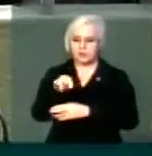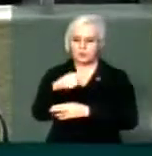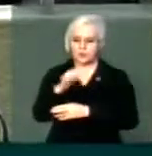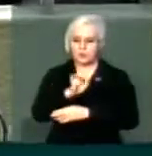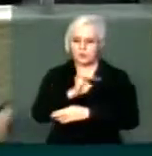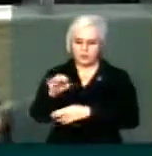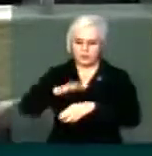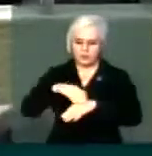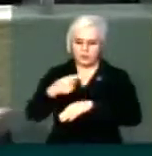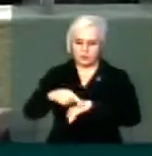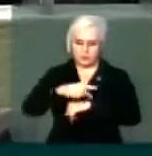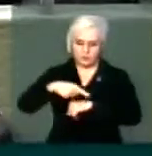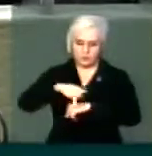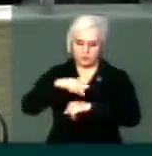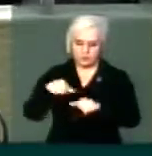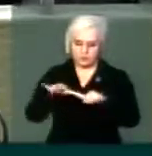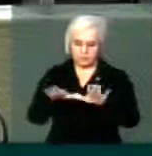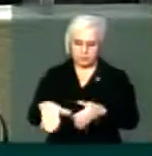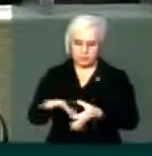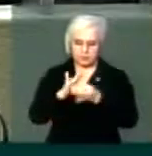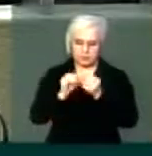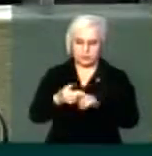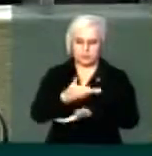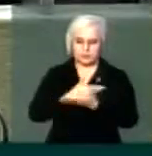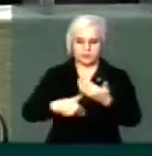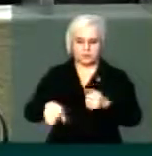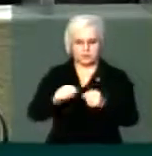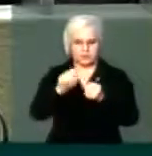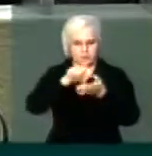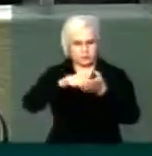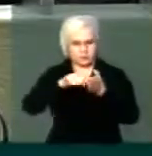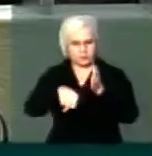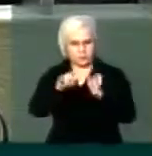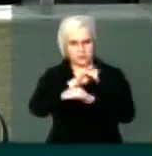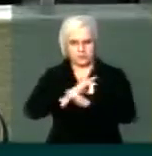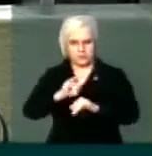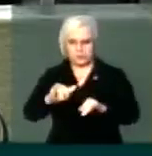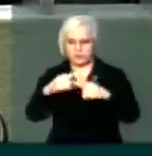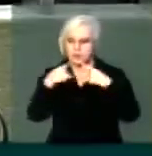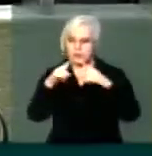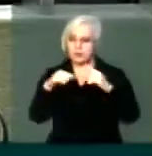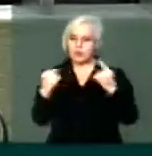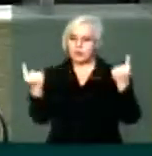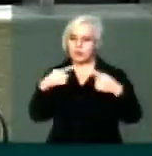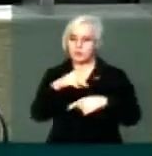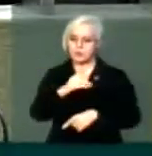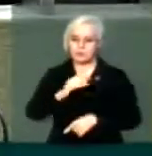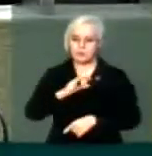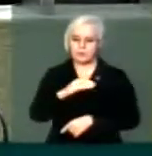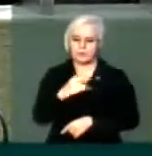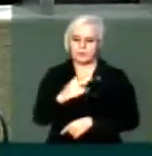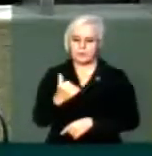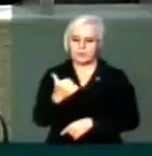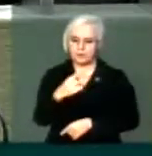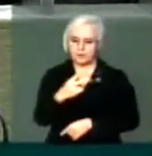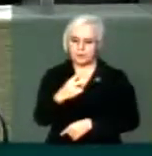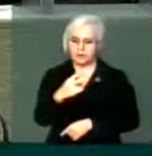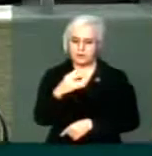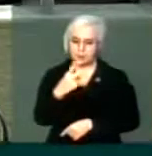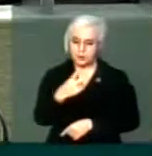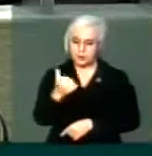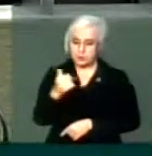nosso país. Emitiram um manifesto contra a PEC 215, o